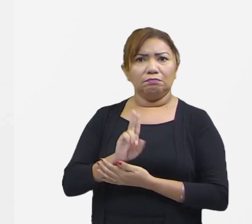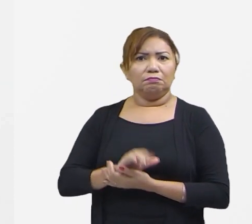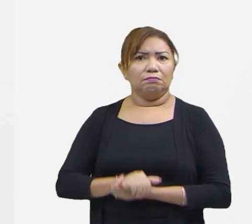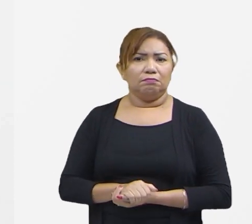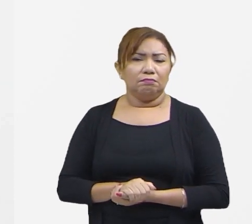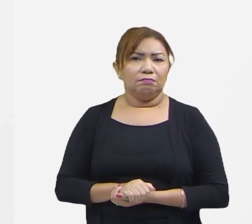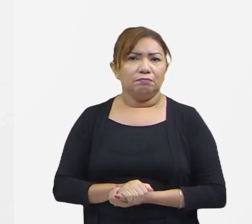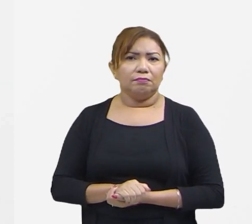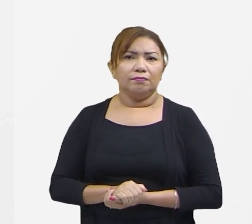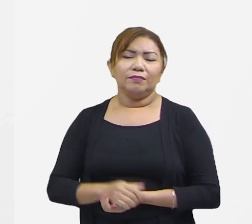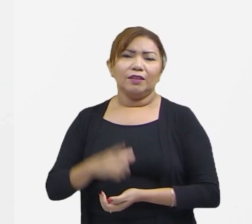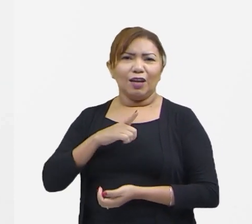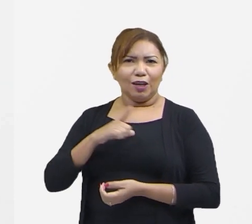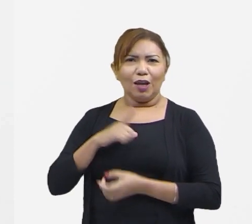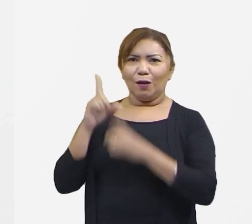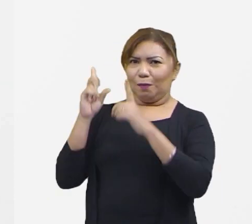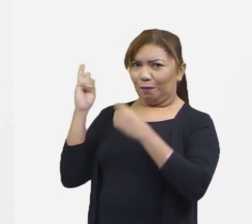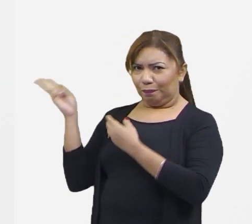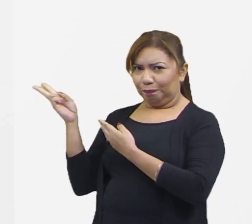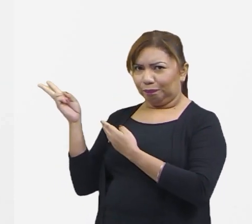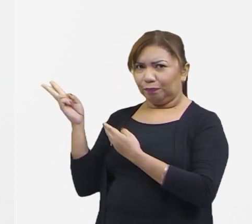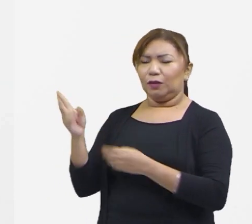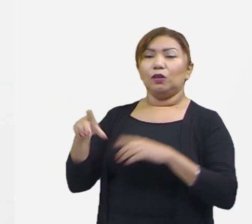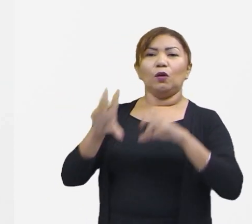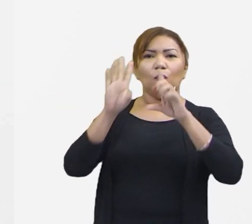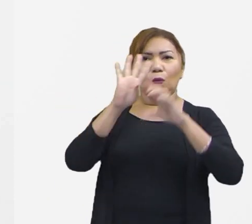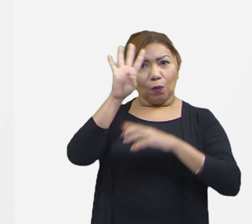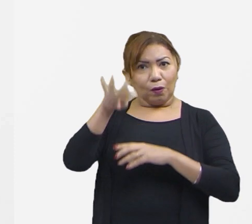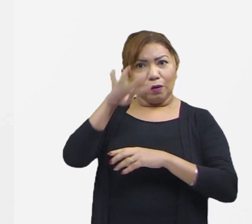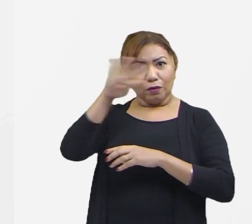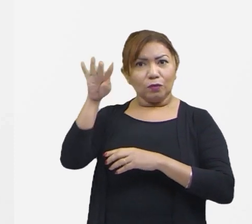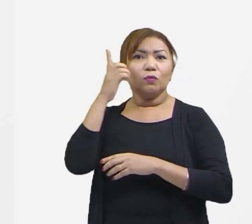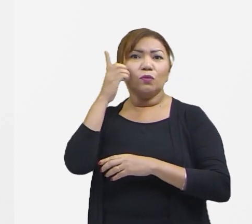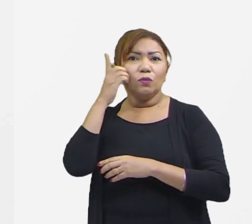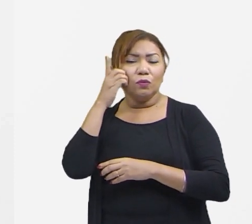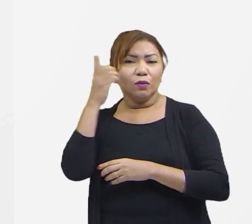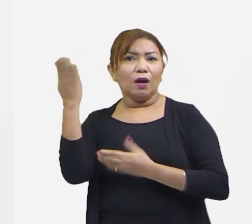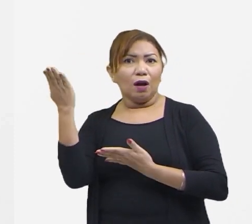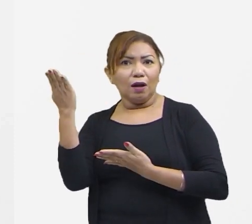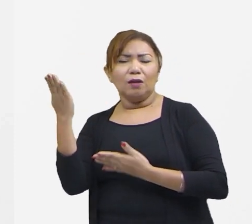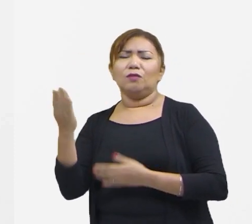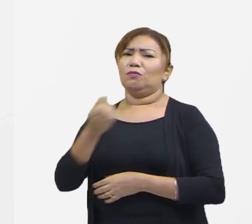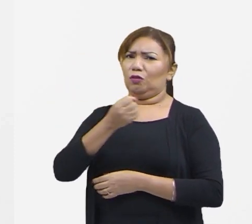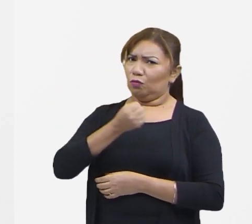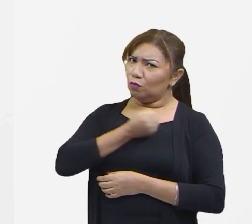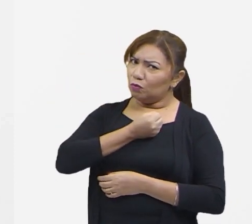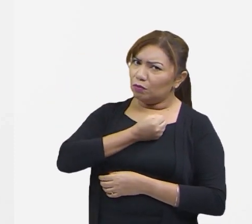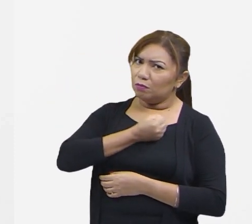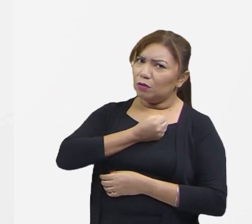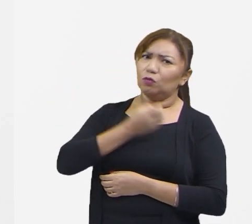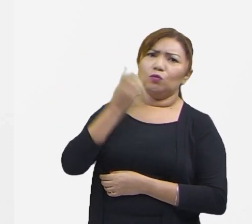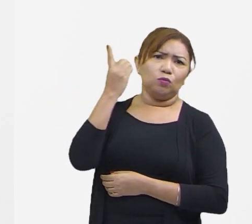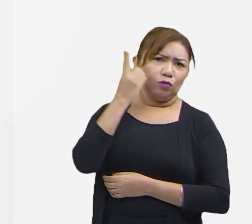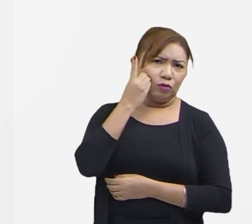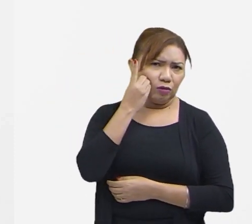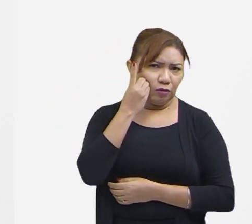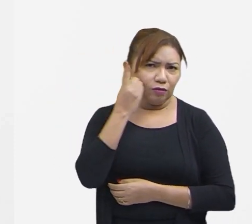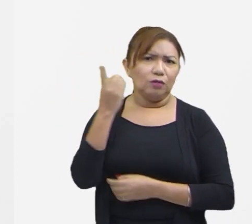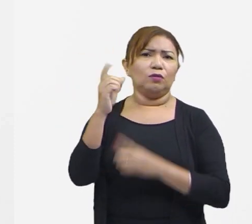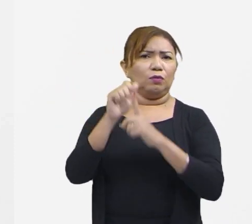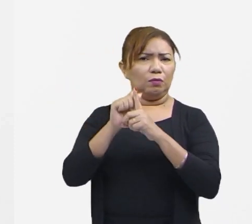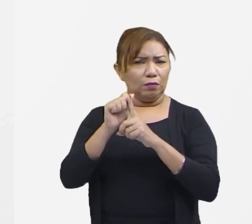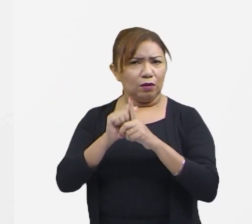imagem. Olha aí o calendário novamente, né? Ele situa onde nós estamos, nosso dia,